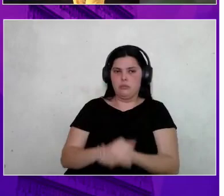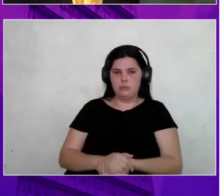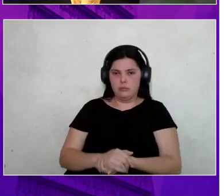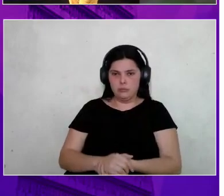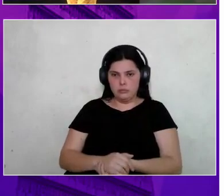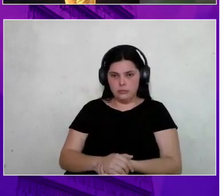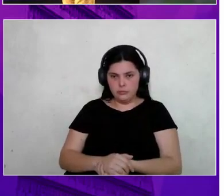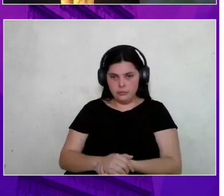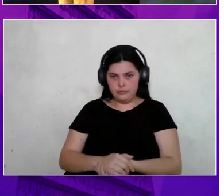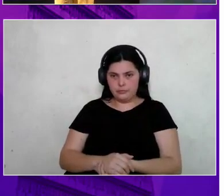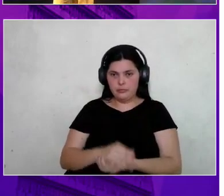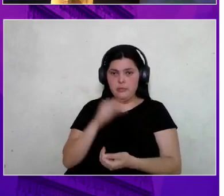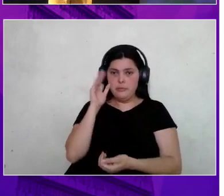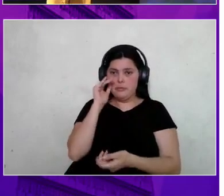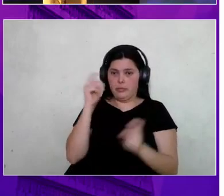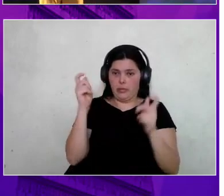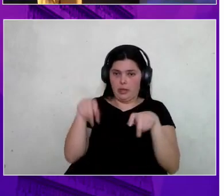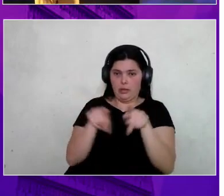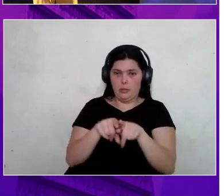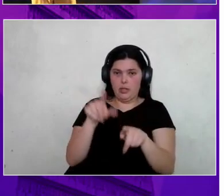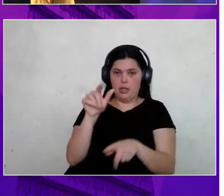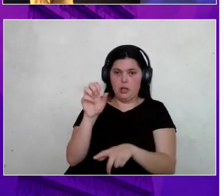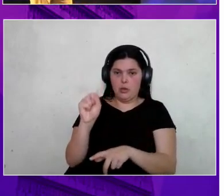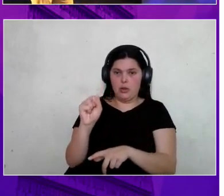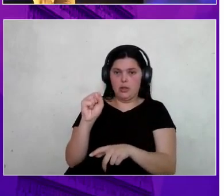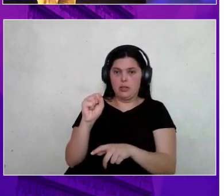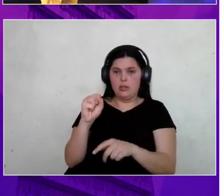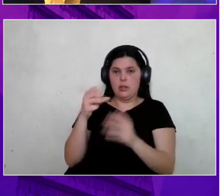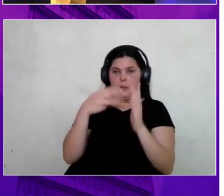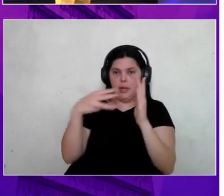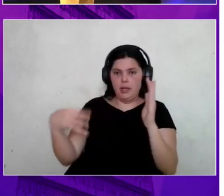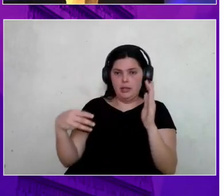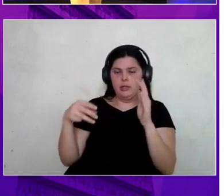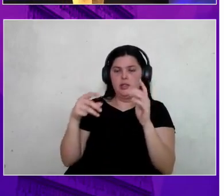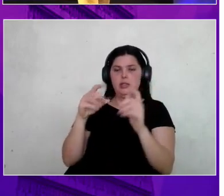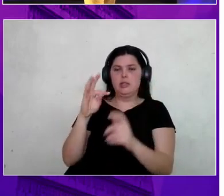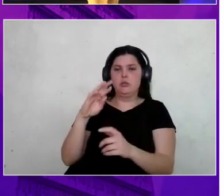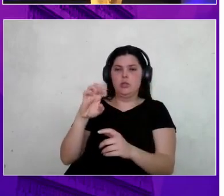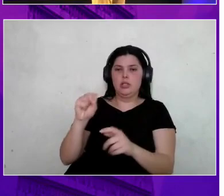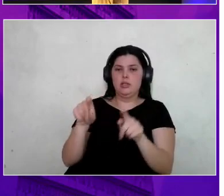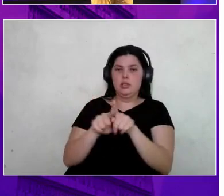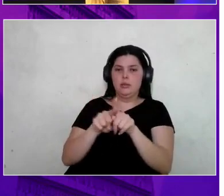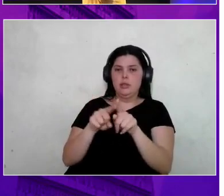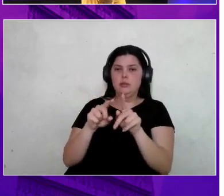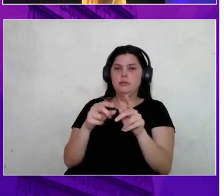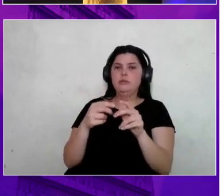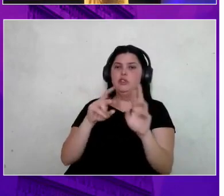Observável, logs, traces e métricas, agora com os 3 pilares, diferente da solução 1.